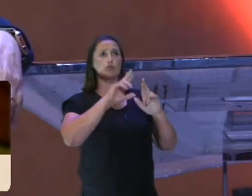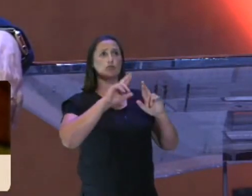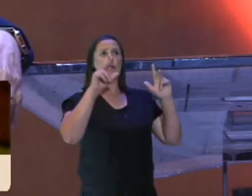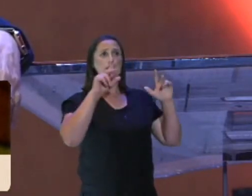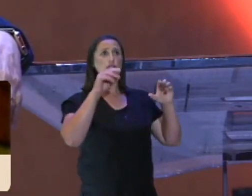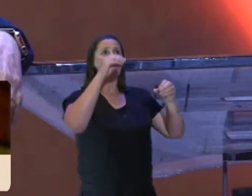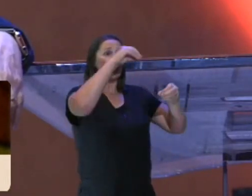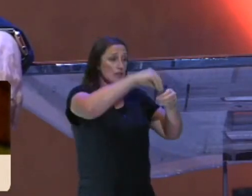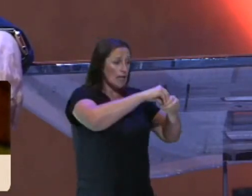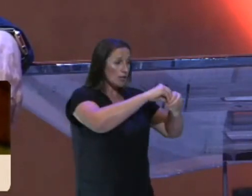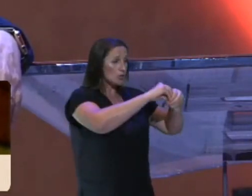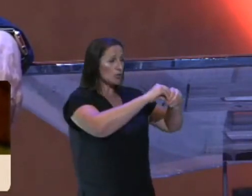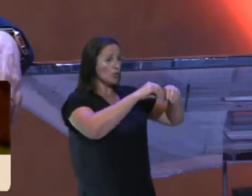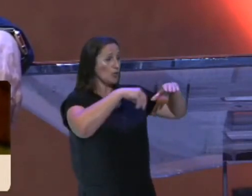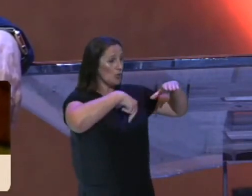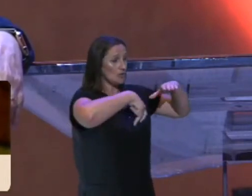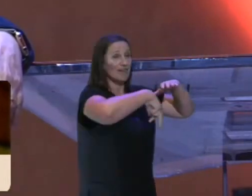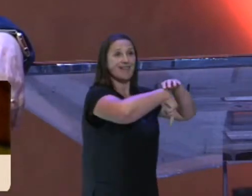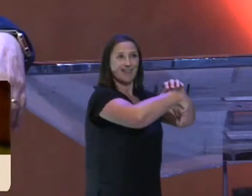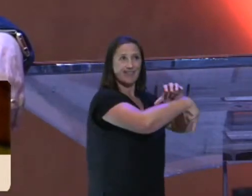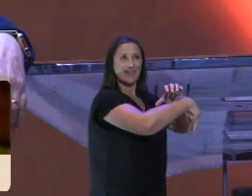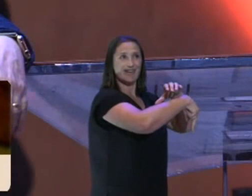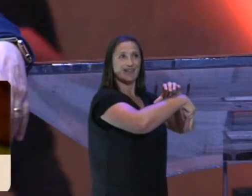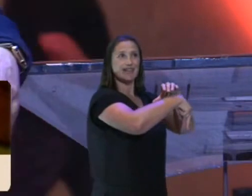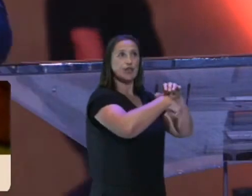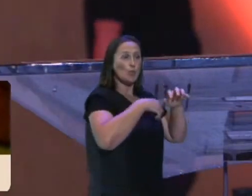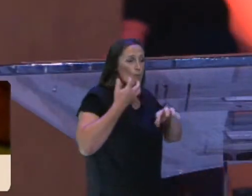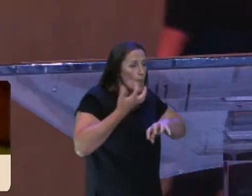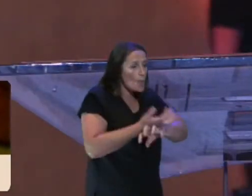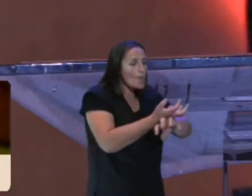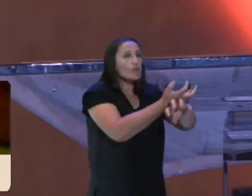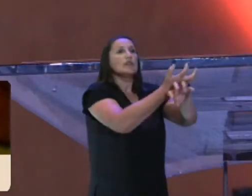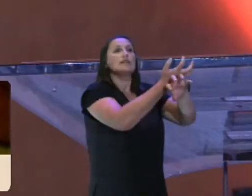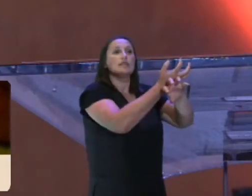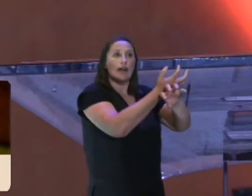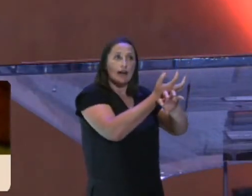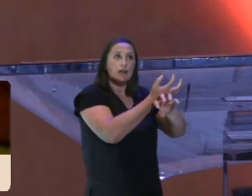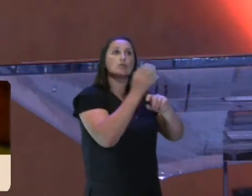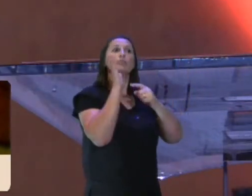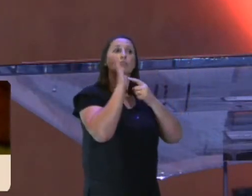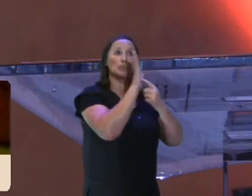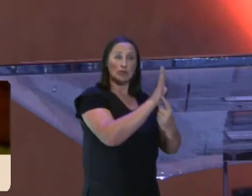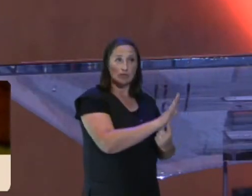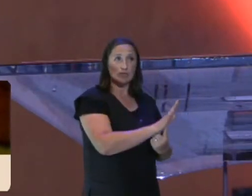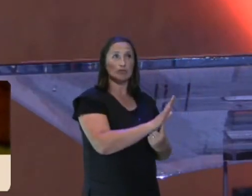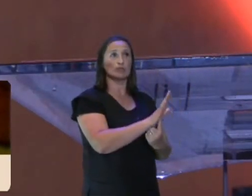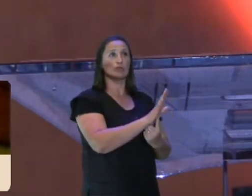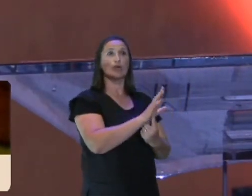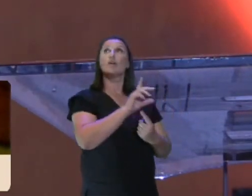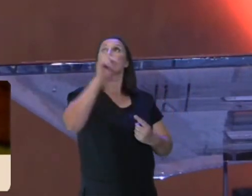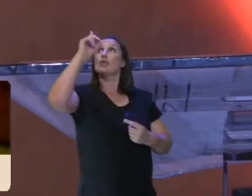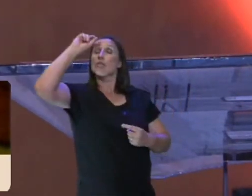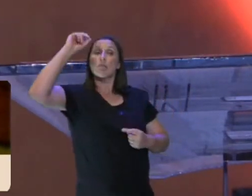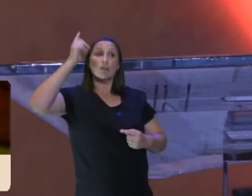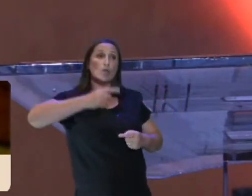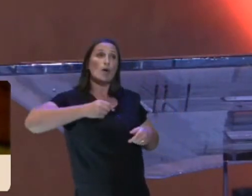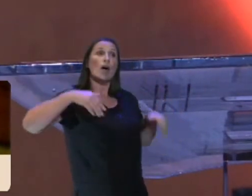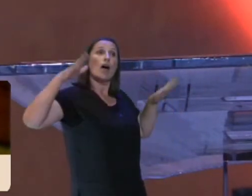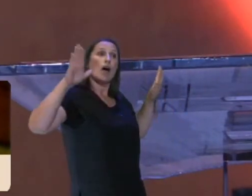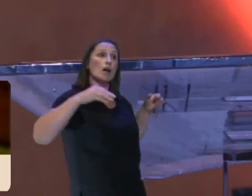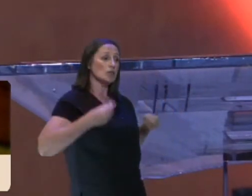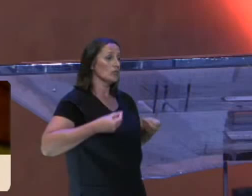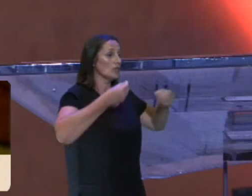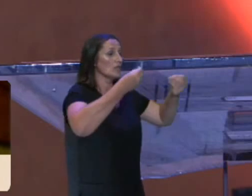O deserto foi o lugar onde Deus se manifestou. Deus mandou anjos, mandou levar